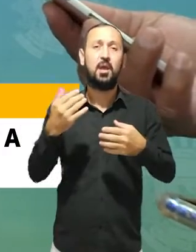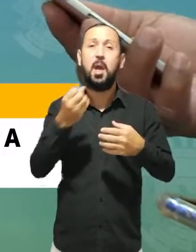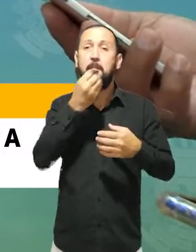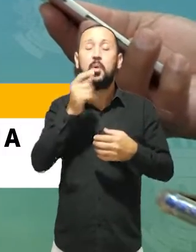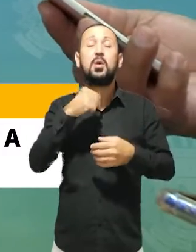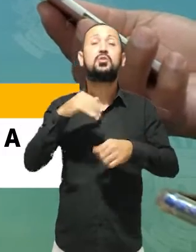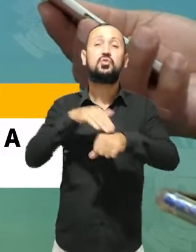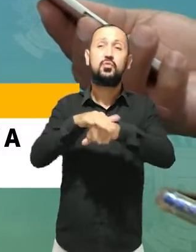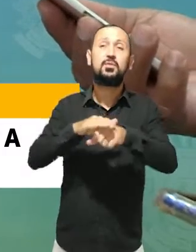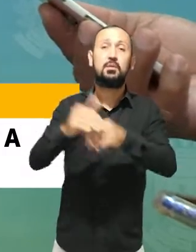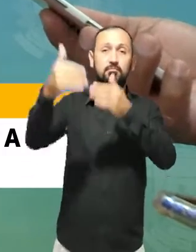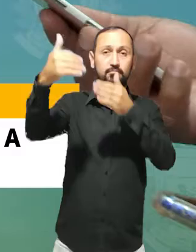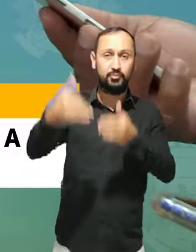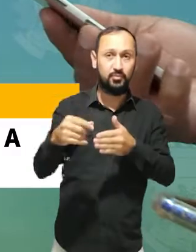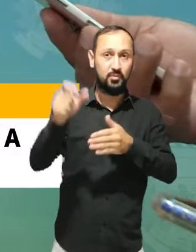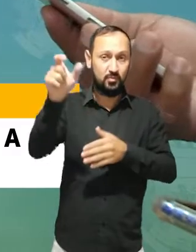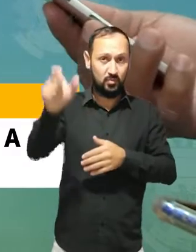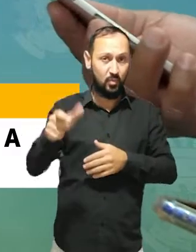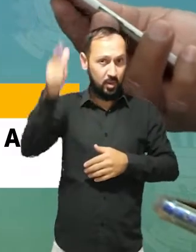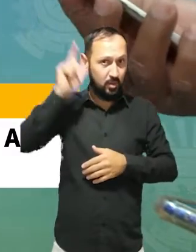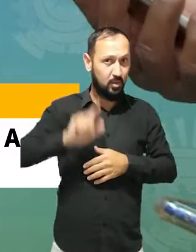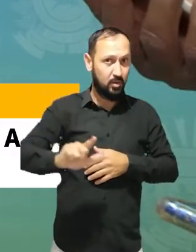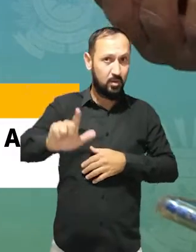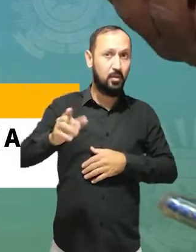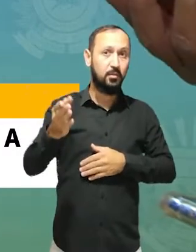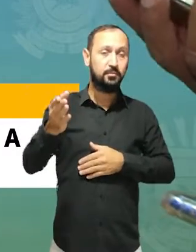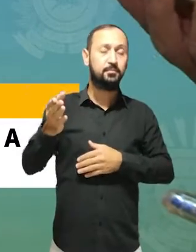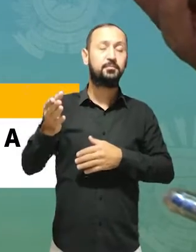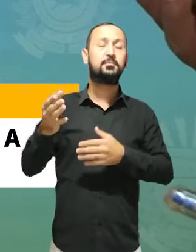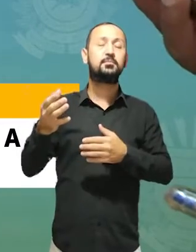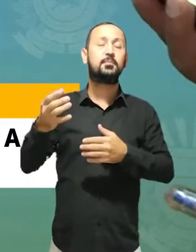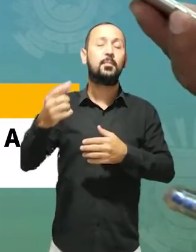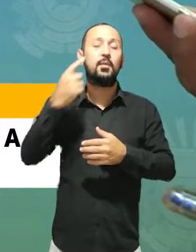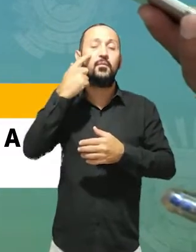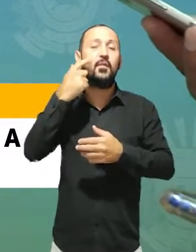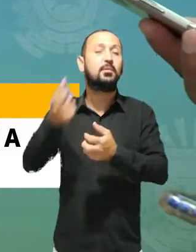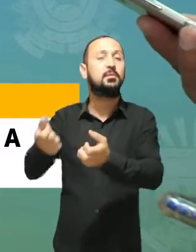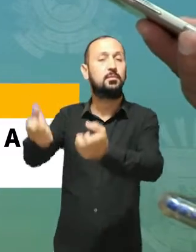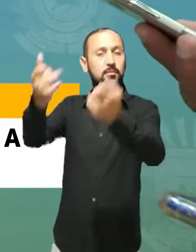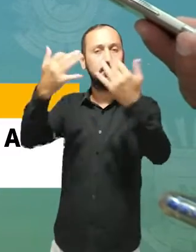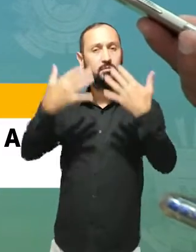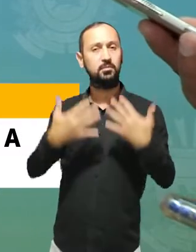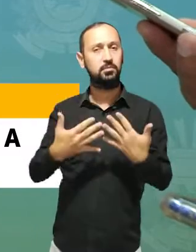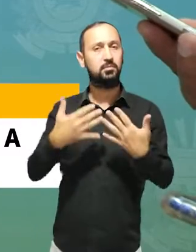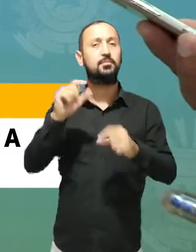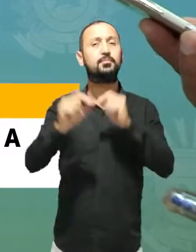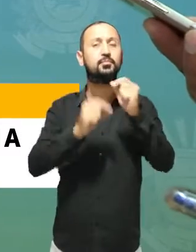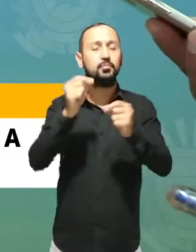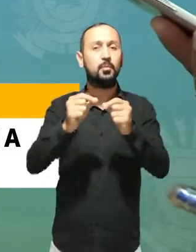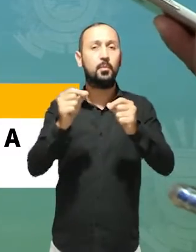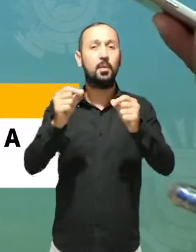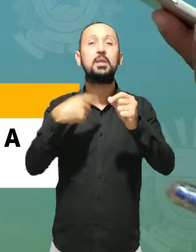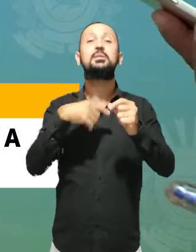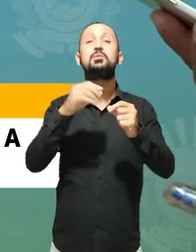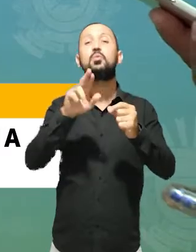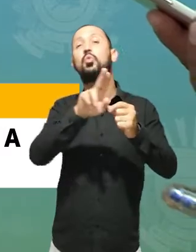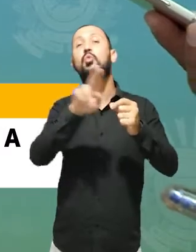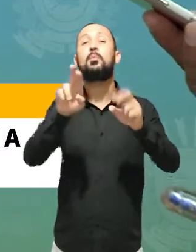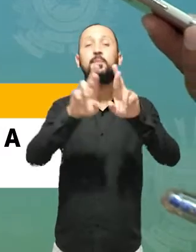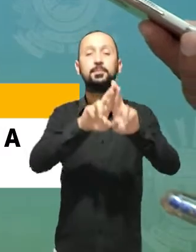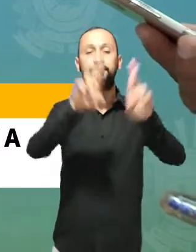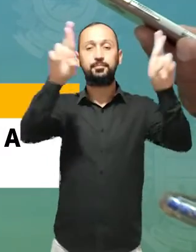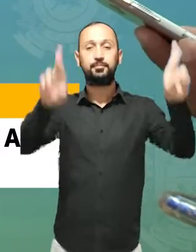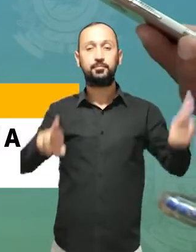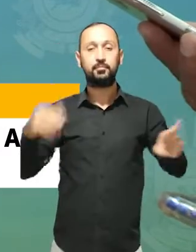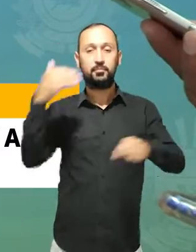importância então de nós ouvimos a subsecretária da subsecretária Doutora Luciana Azambuja colocar para gente como que essa